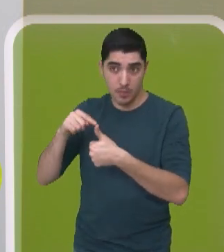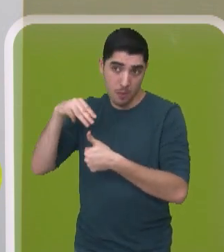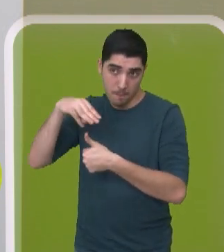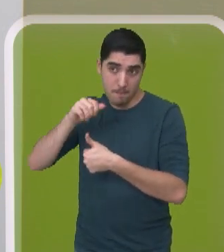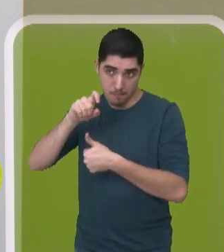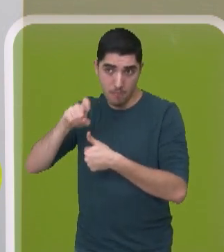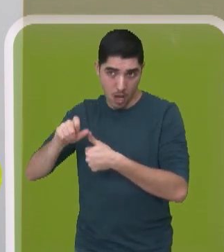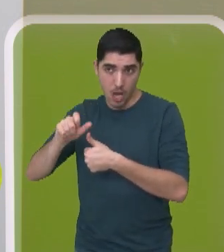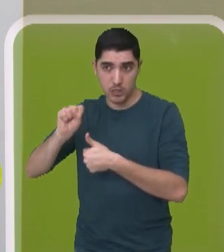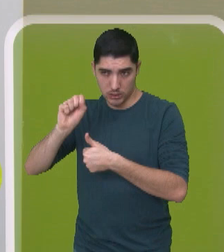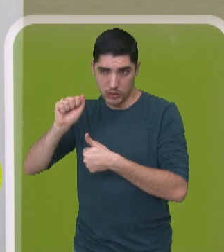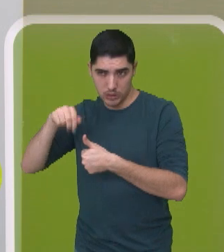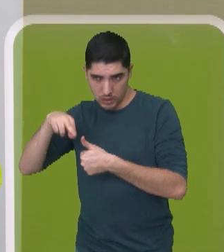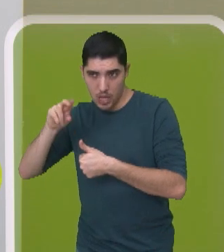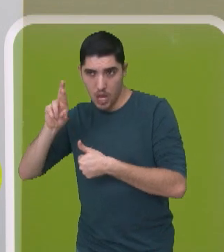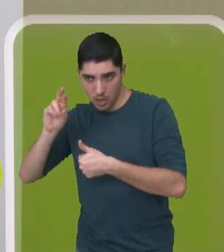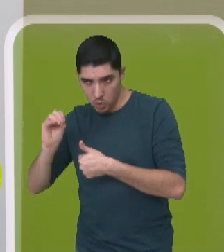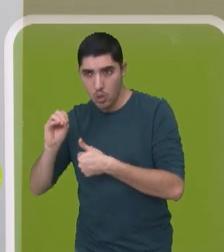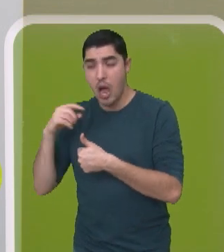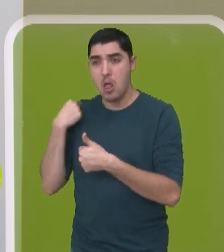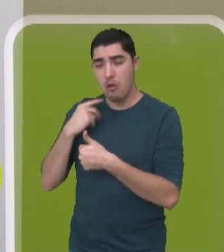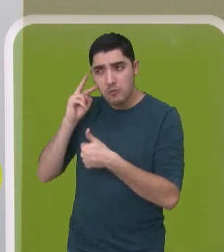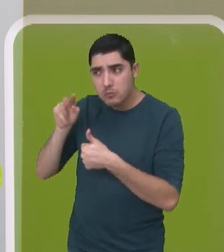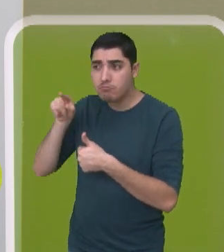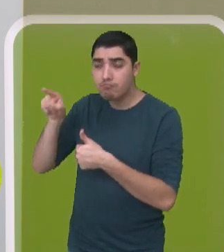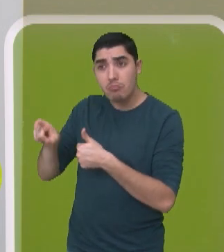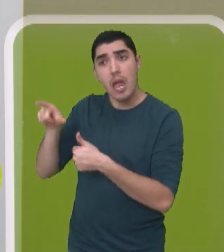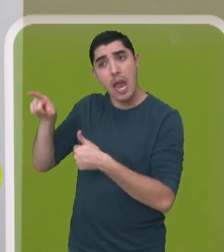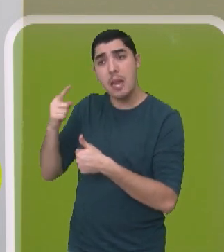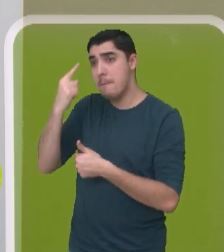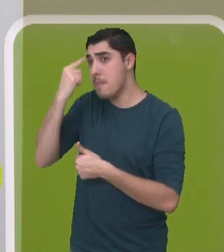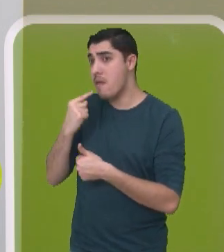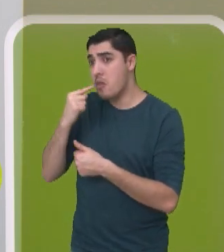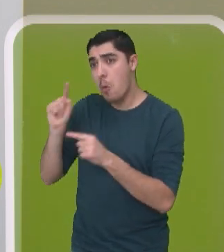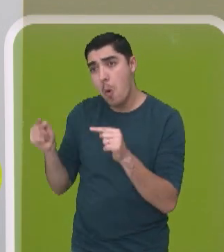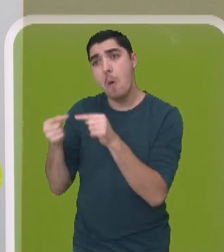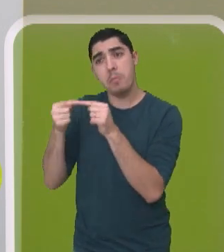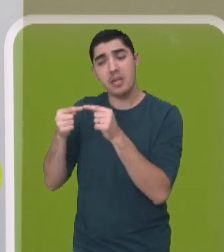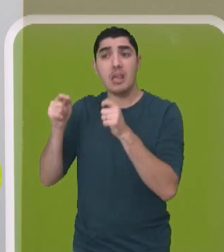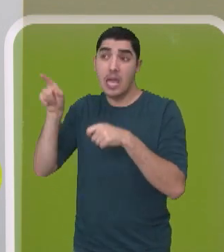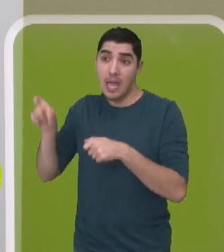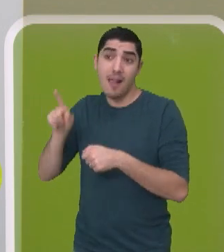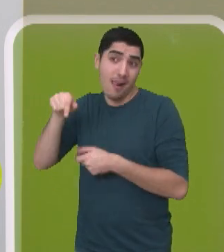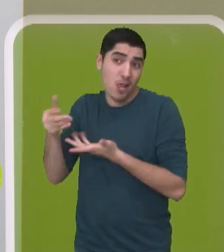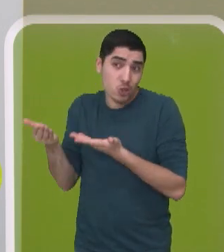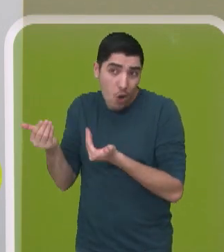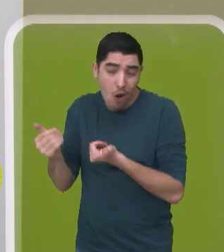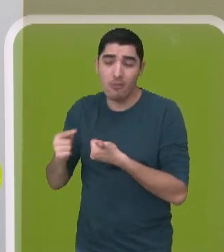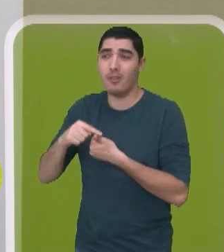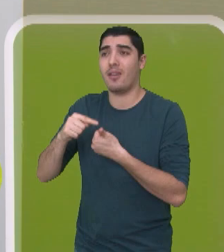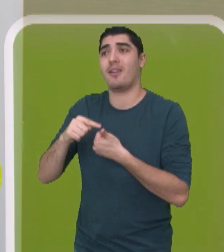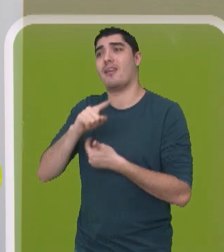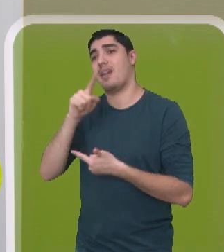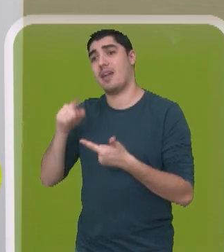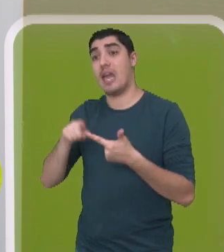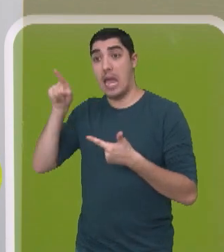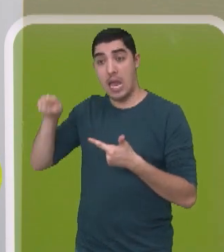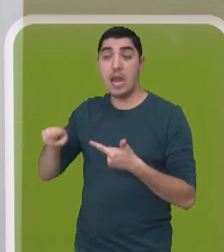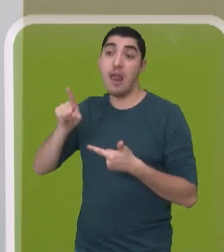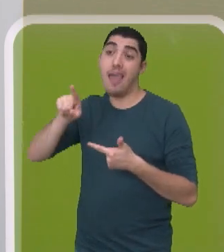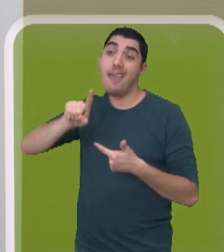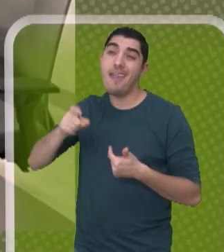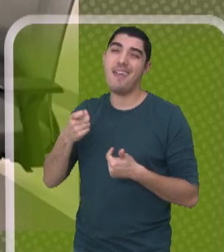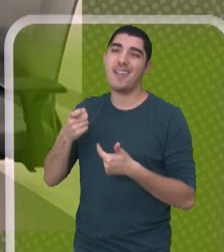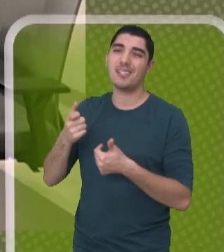e entendemos que o Maxandro tinha esse perfil, né, que é um perfil jovem, um perfil de um ex-atleta